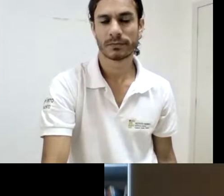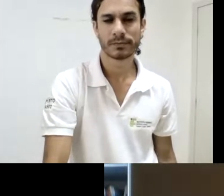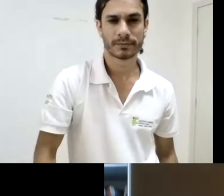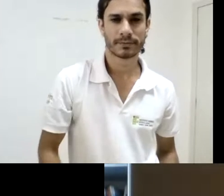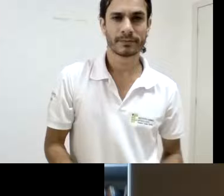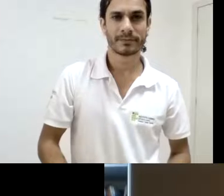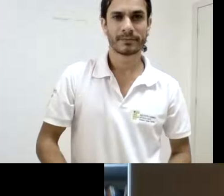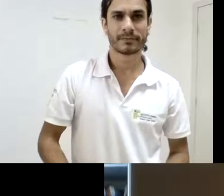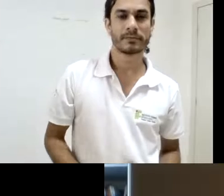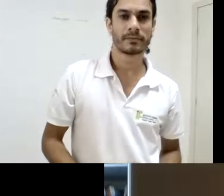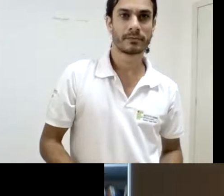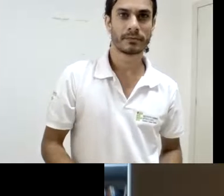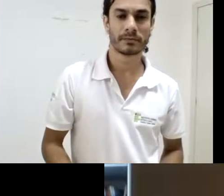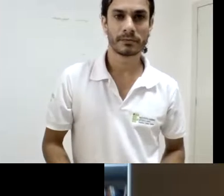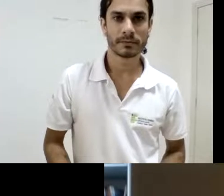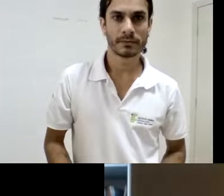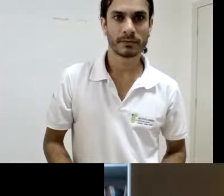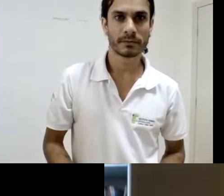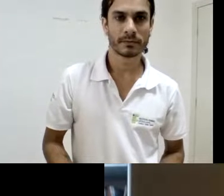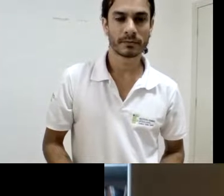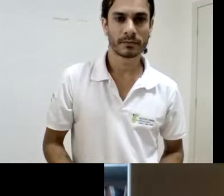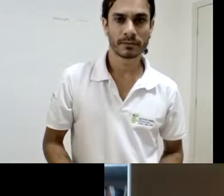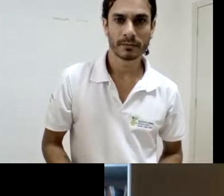Aí. Ah.